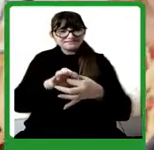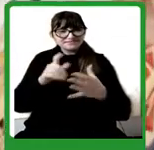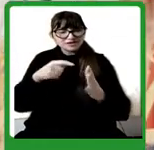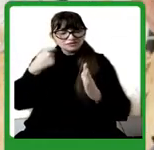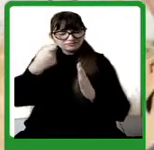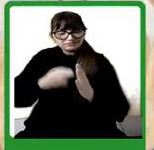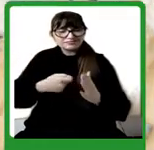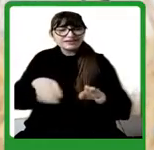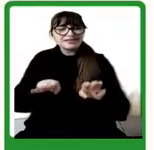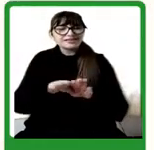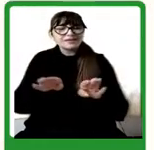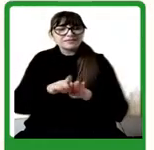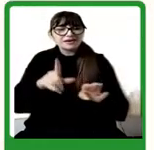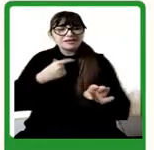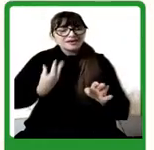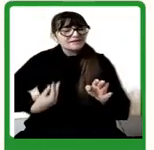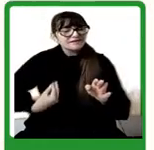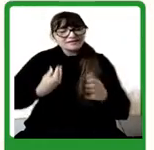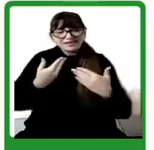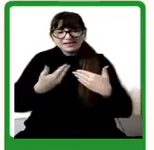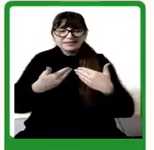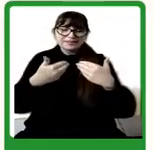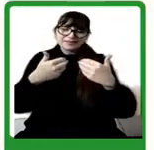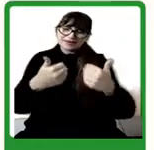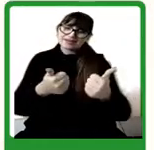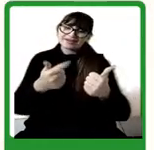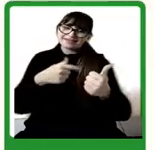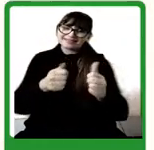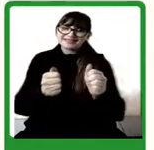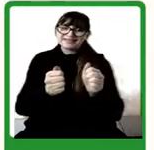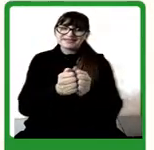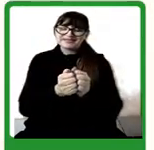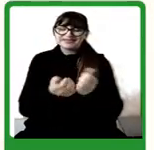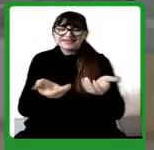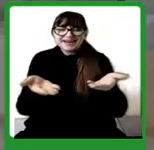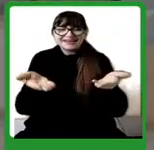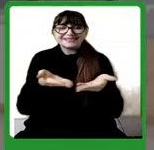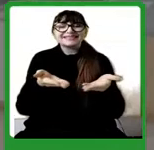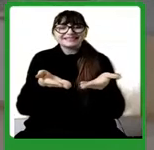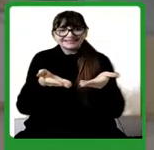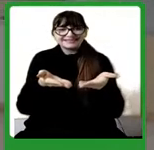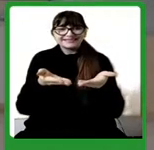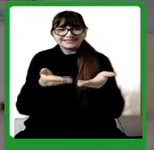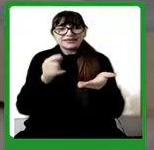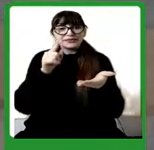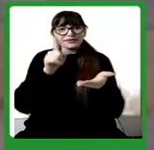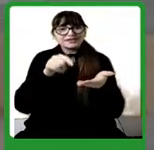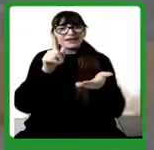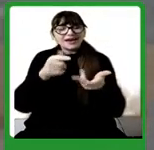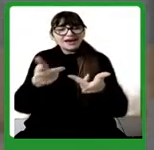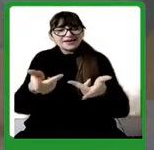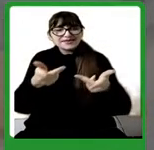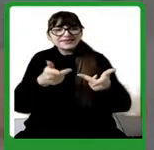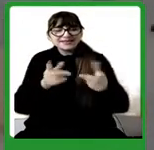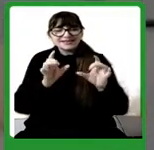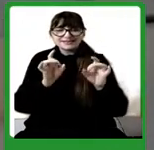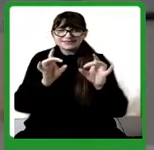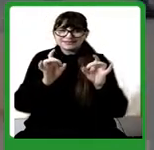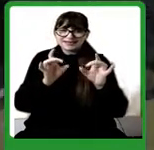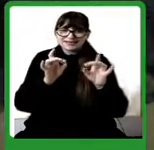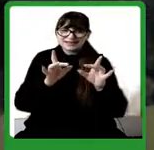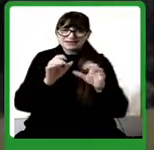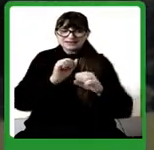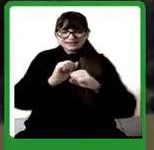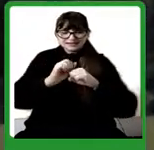de celebrar a vida. Esteja conosco nesta jornada. Você é nosso convidado especial.